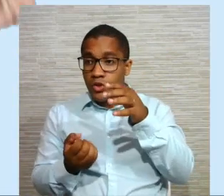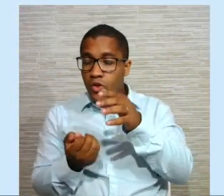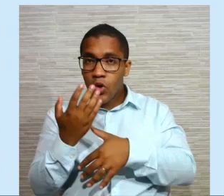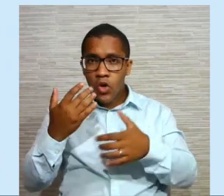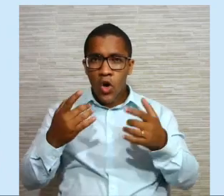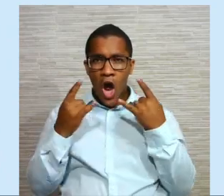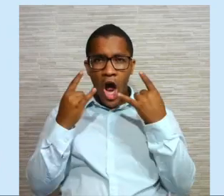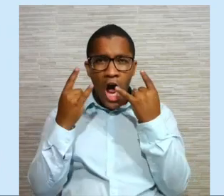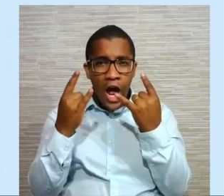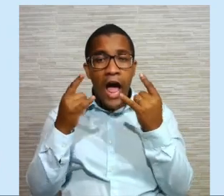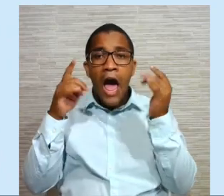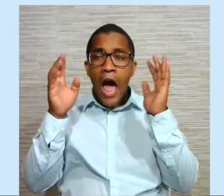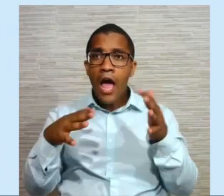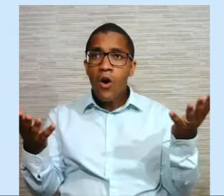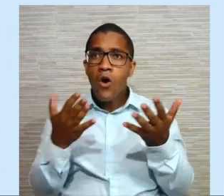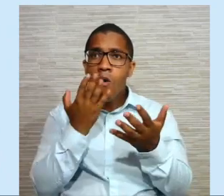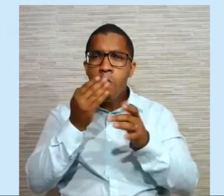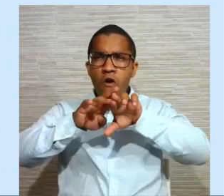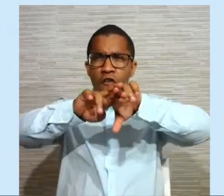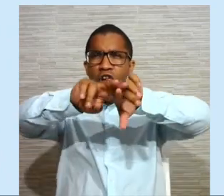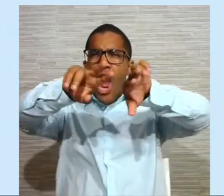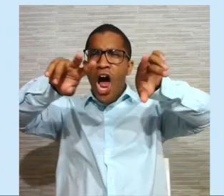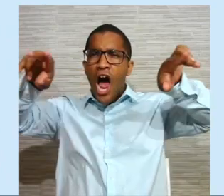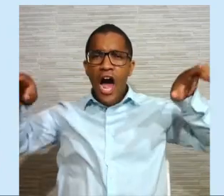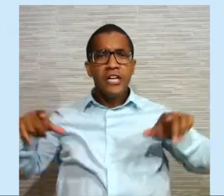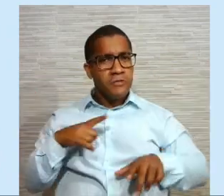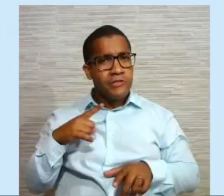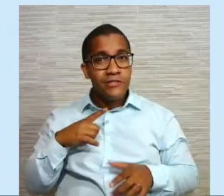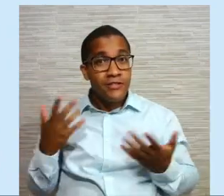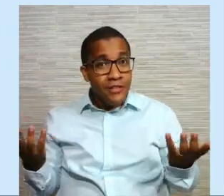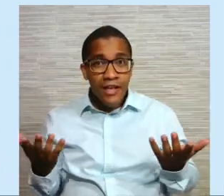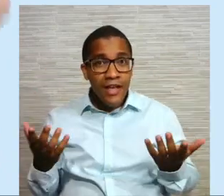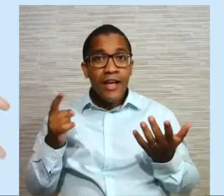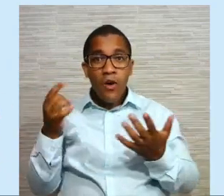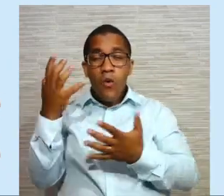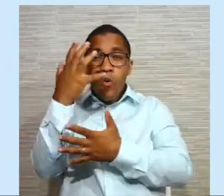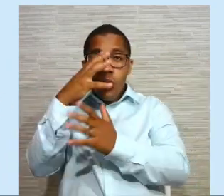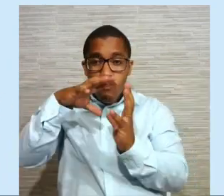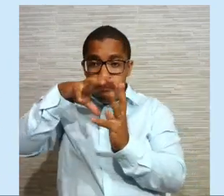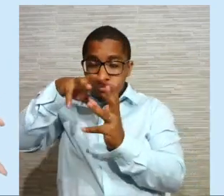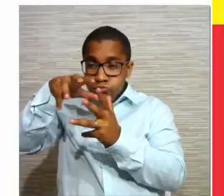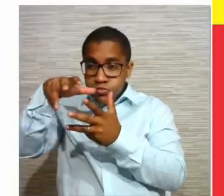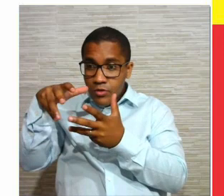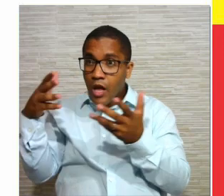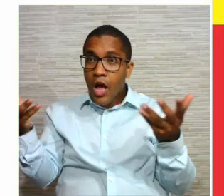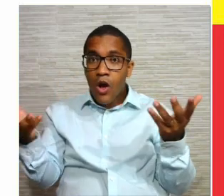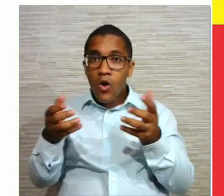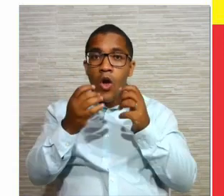Richards, que ele fala que depois que o rock surgiu, o mundo passou a ter mais cor.